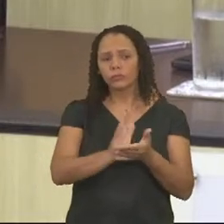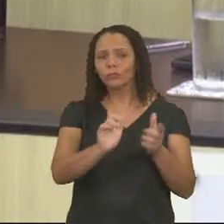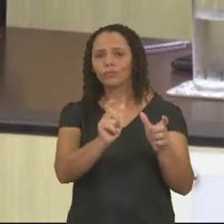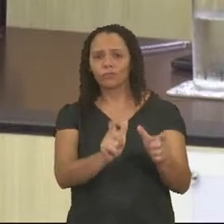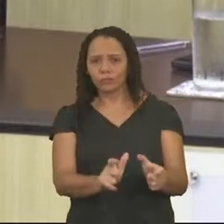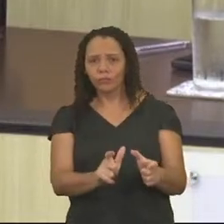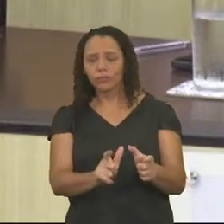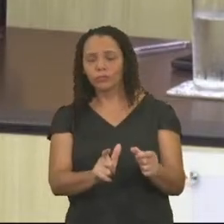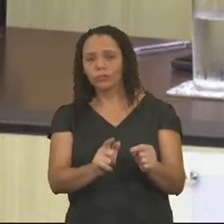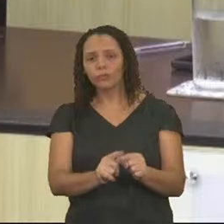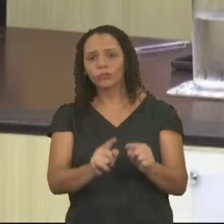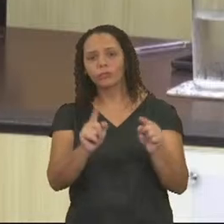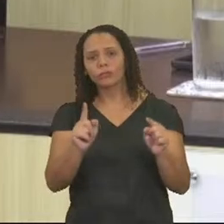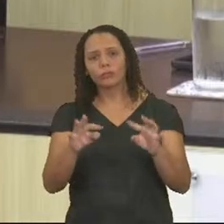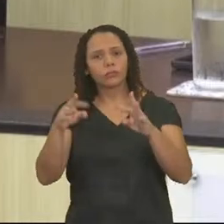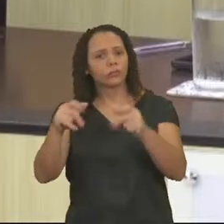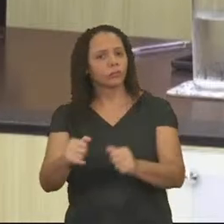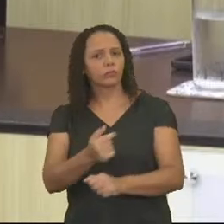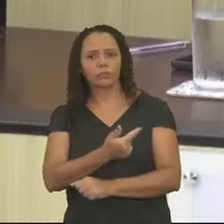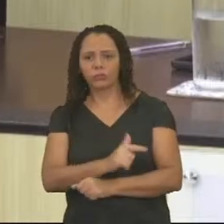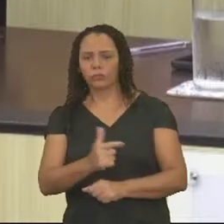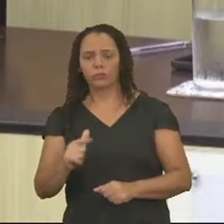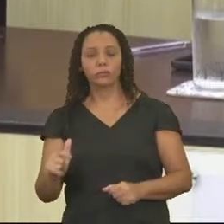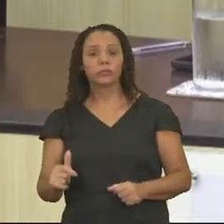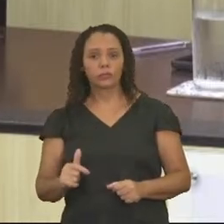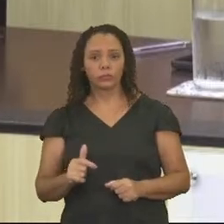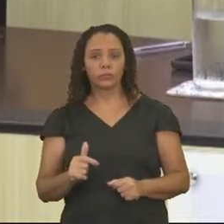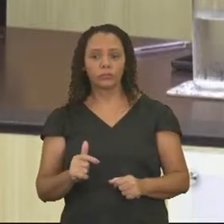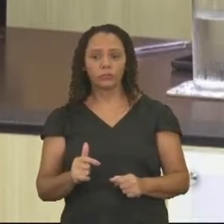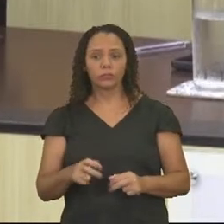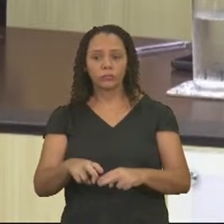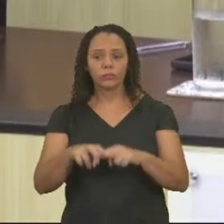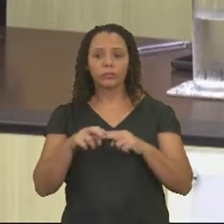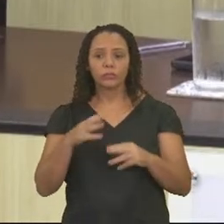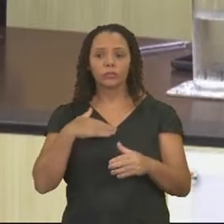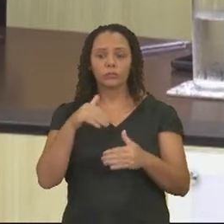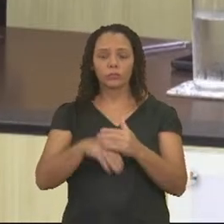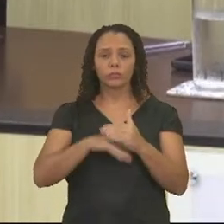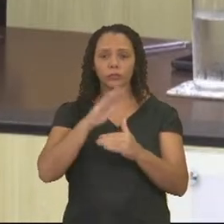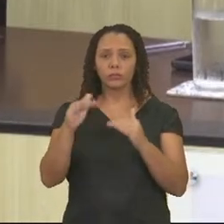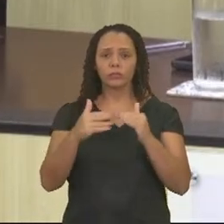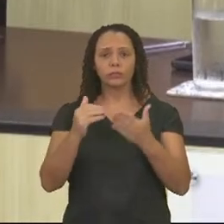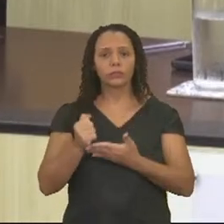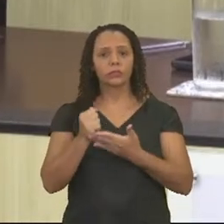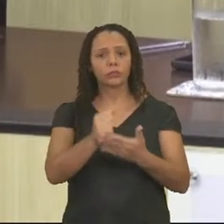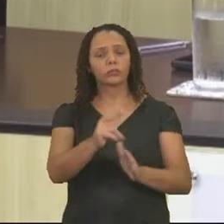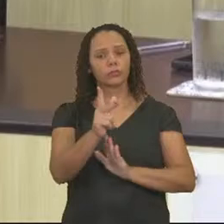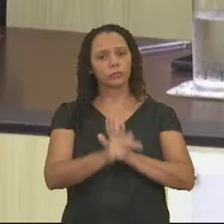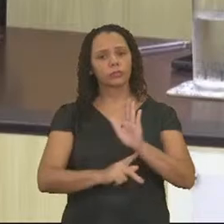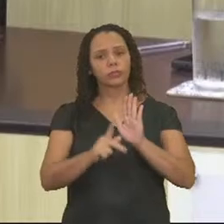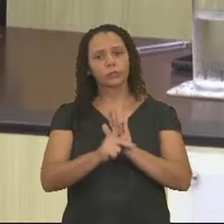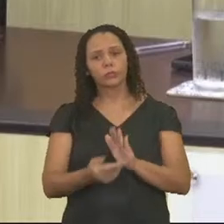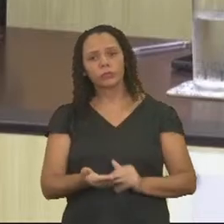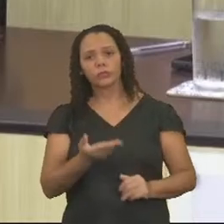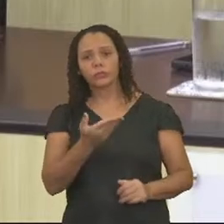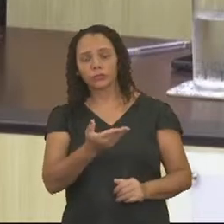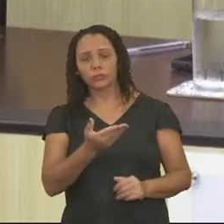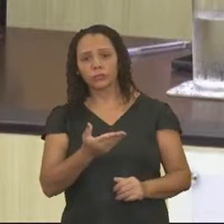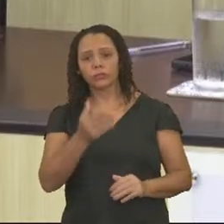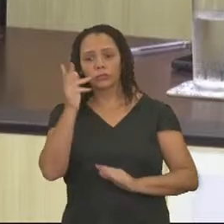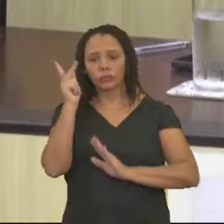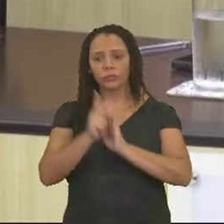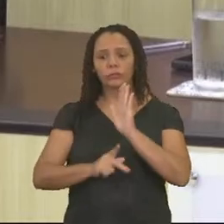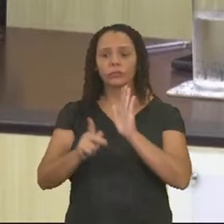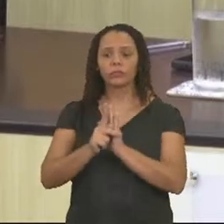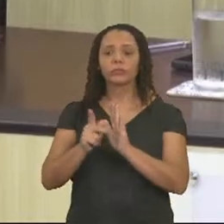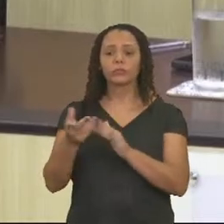locais, mas não foi para todos. Então, Paulinho, serei favorável ao seu projeto. É um projeto que vai